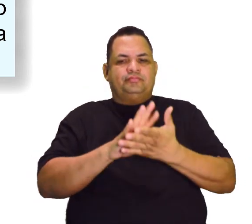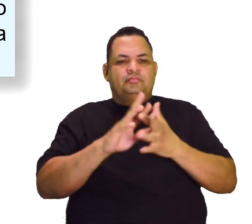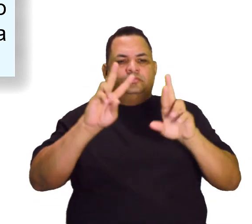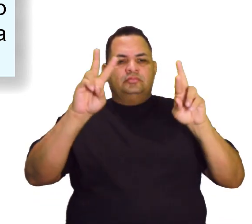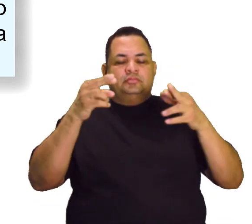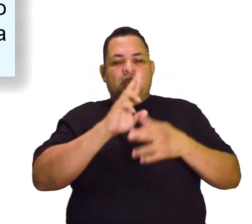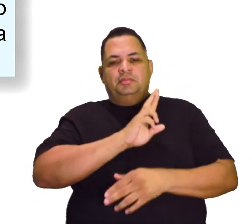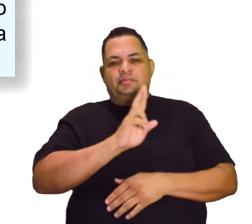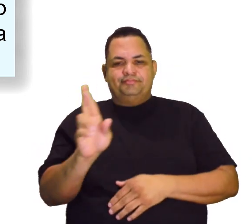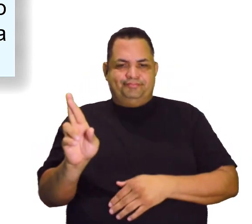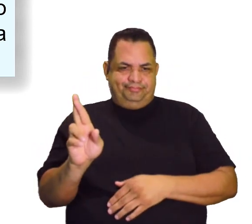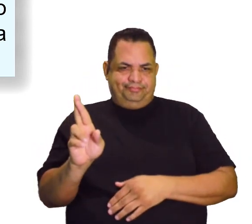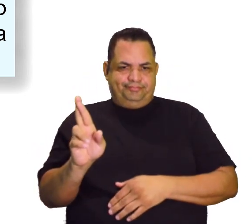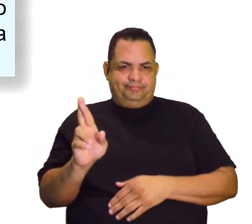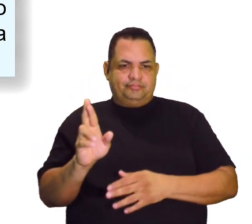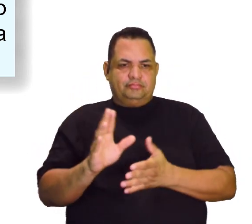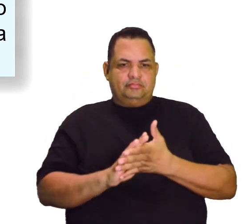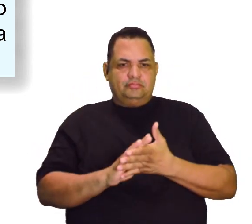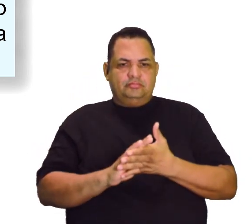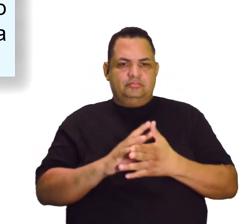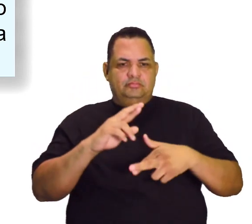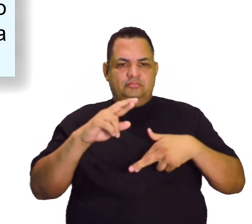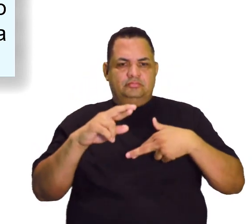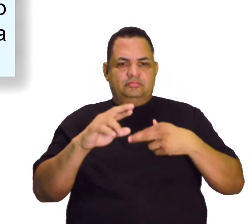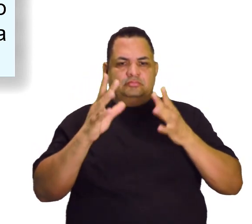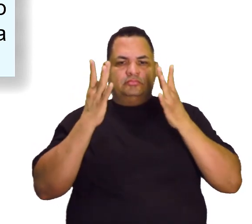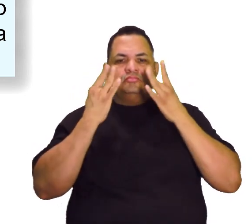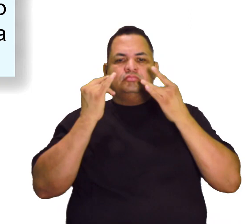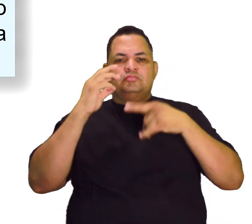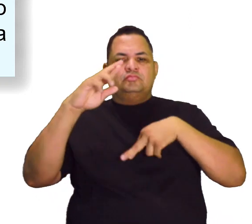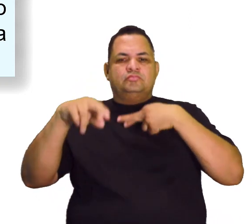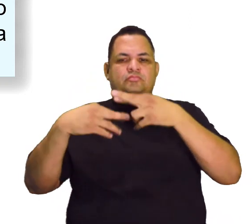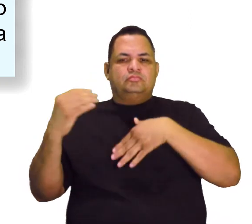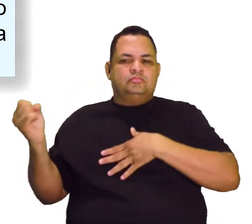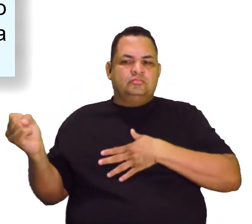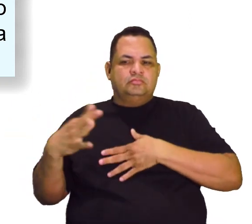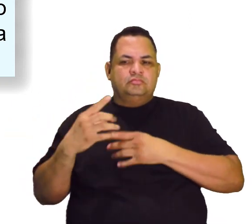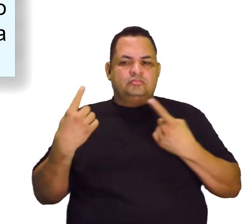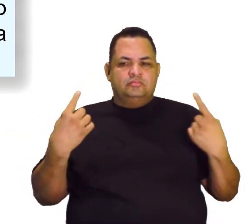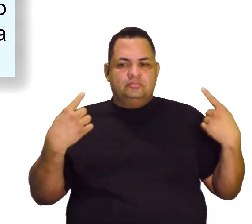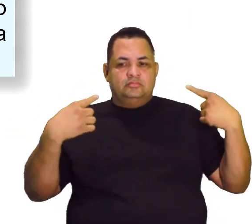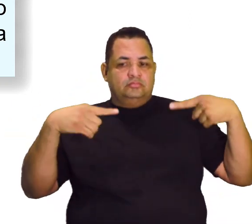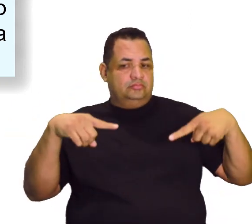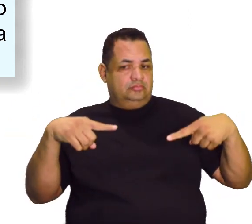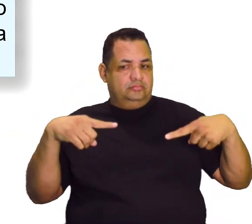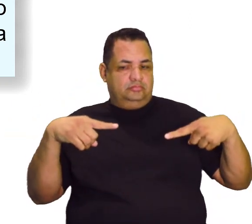tema religioso. O teatro renascentista ele foi oposto ao teatro